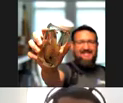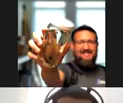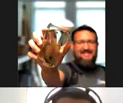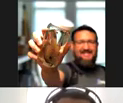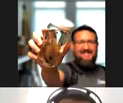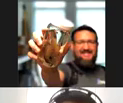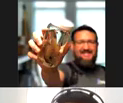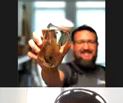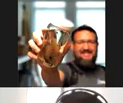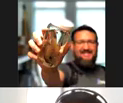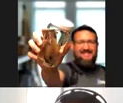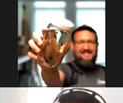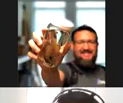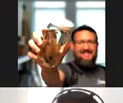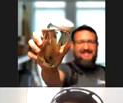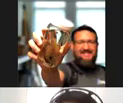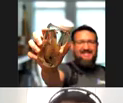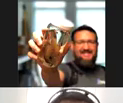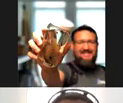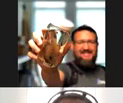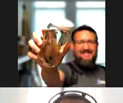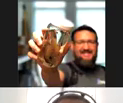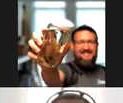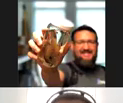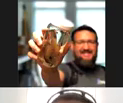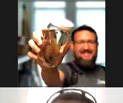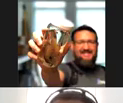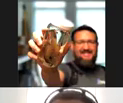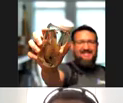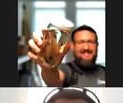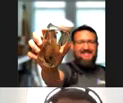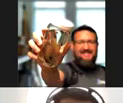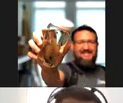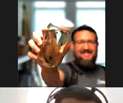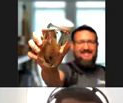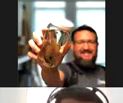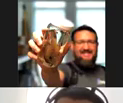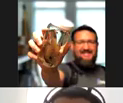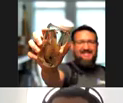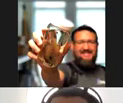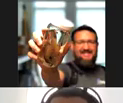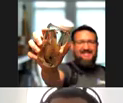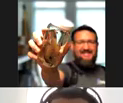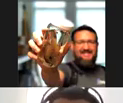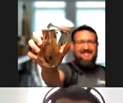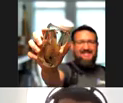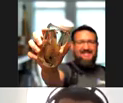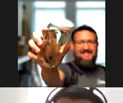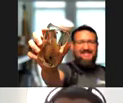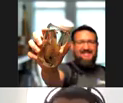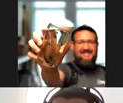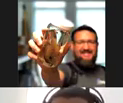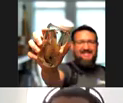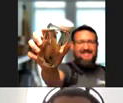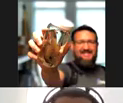realidade. Talvez um dos exemplos mais legais e famosos da questão